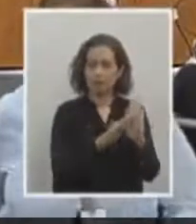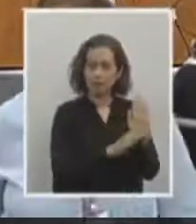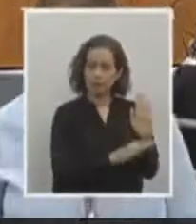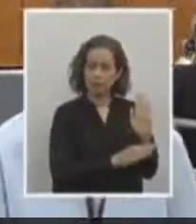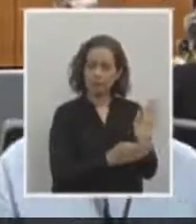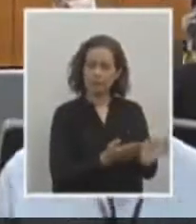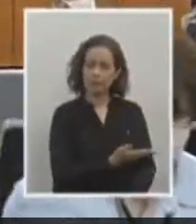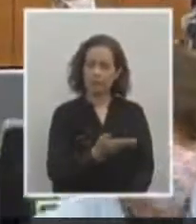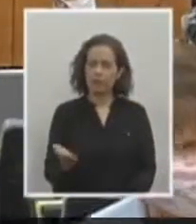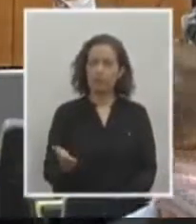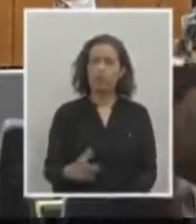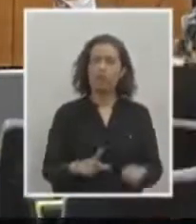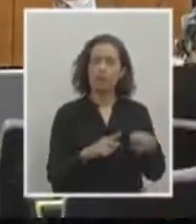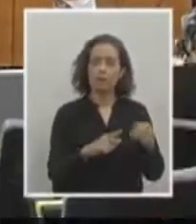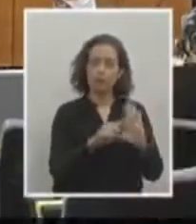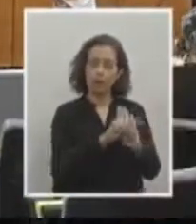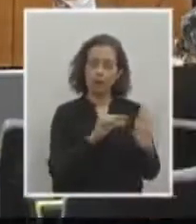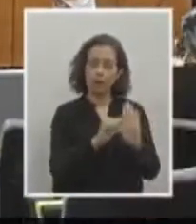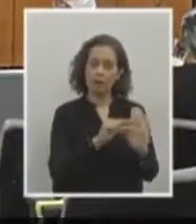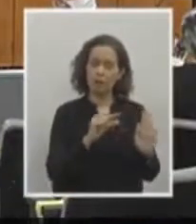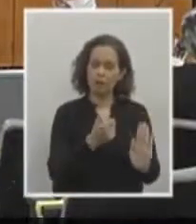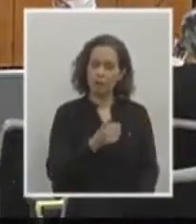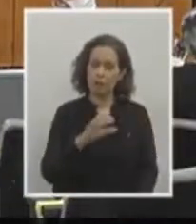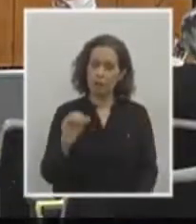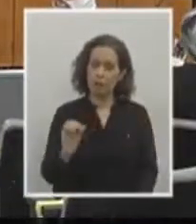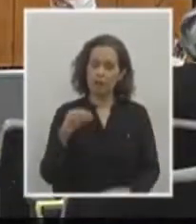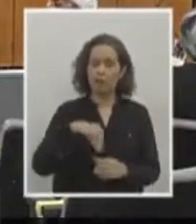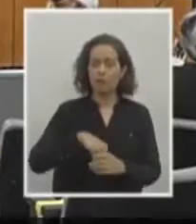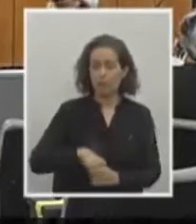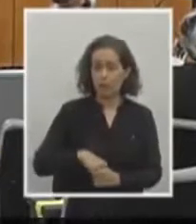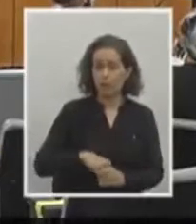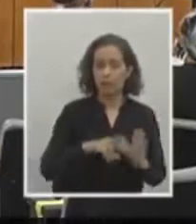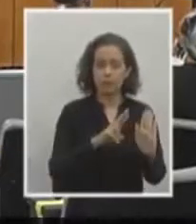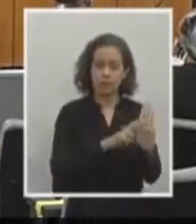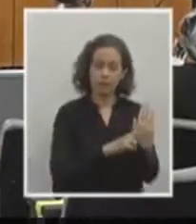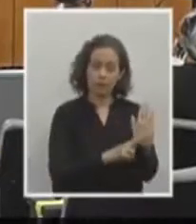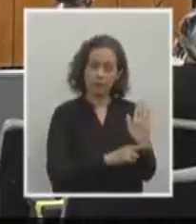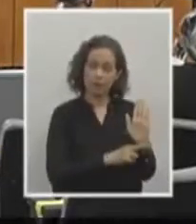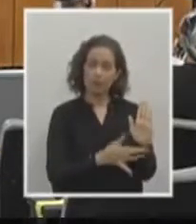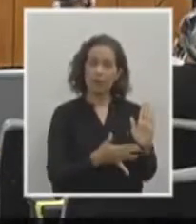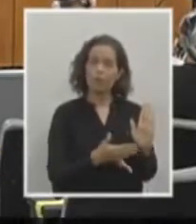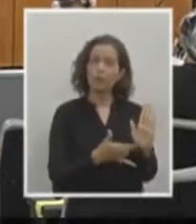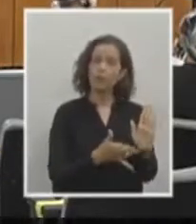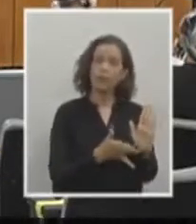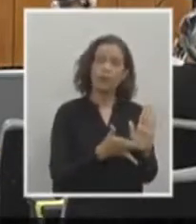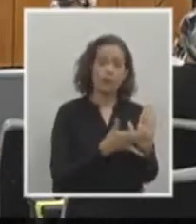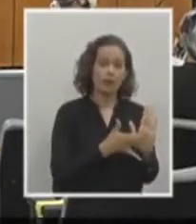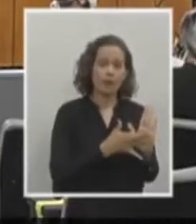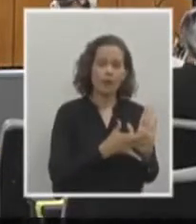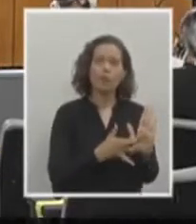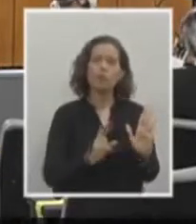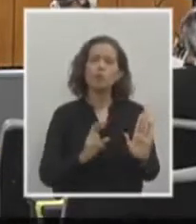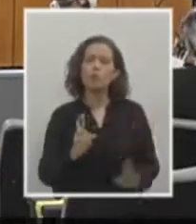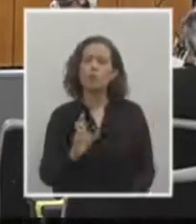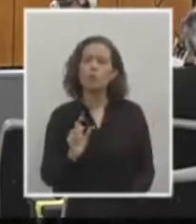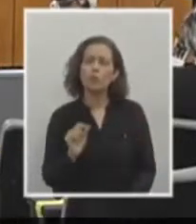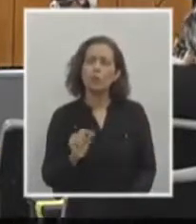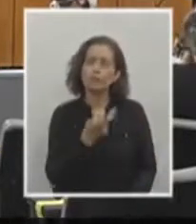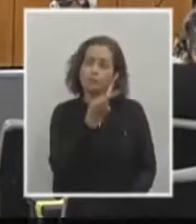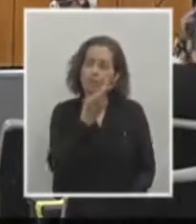termos do artigo 100, do regimento interno, seja realizada visita à Secretaria de Estado